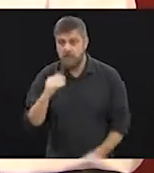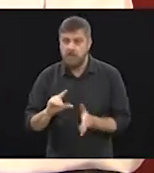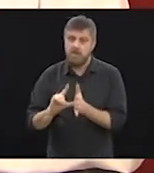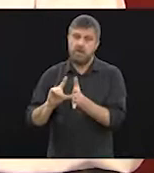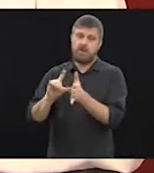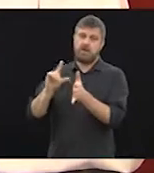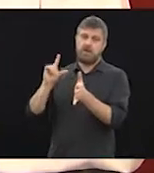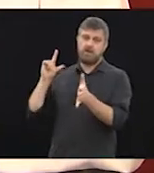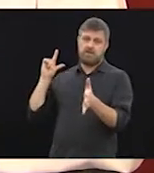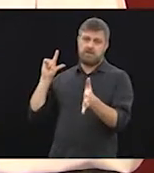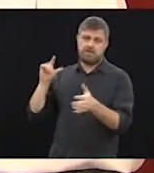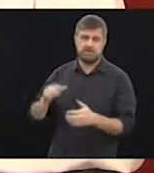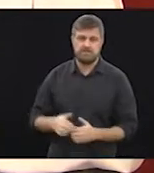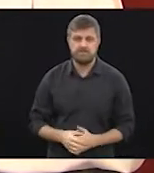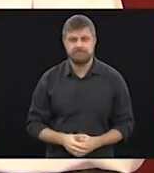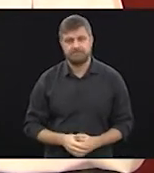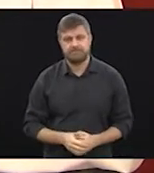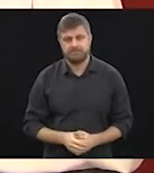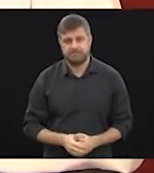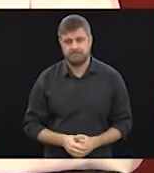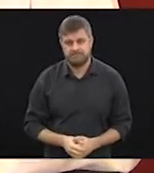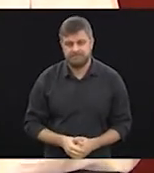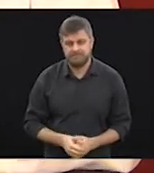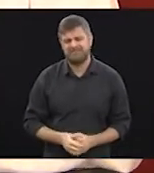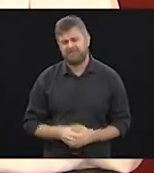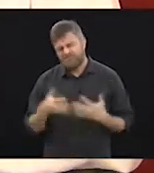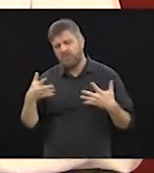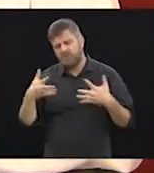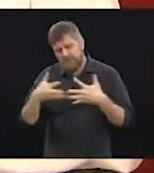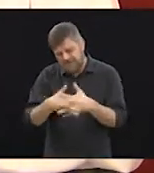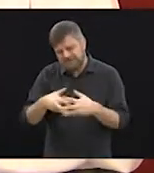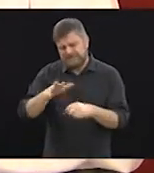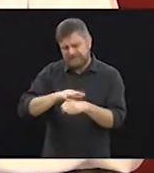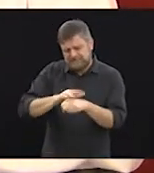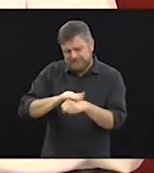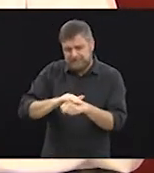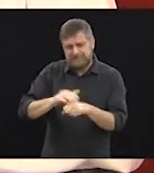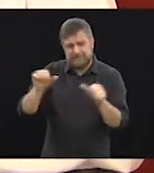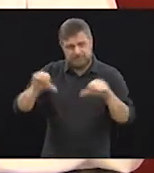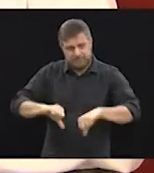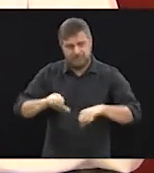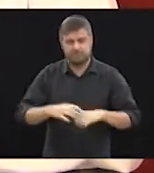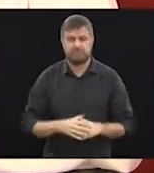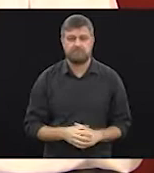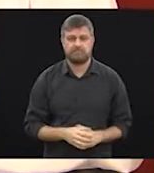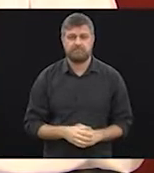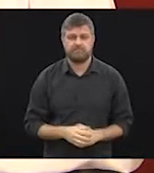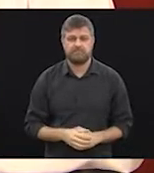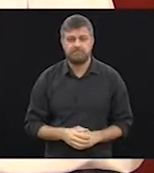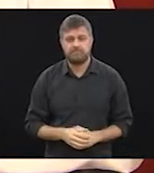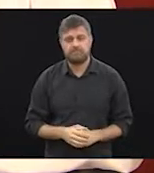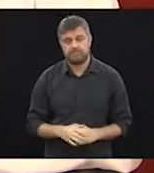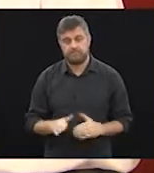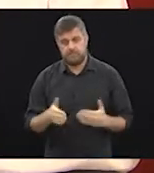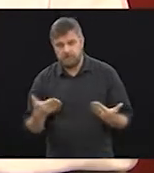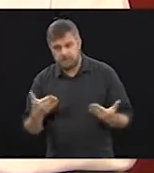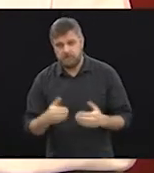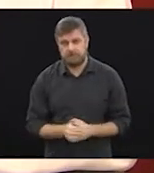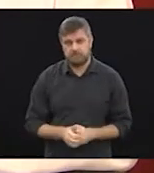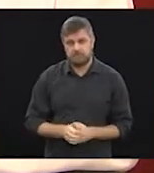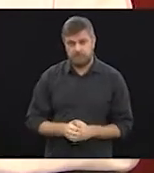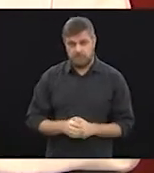doença artrite reumatoide, elas morriam antes, por complicações e uma série de coisas. Então,